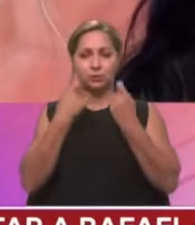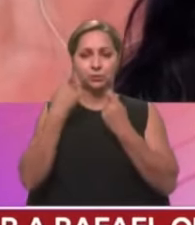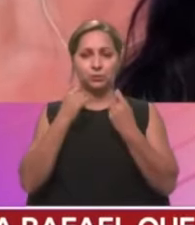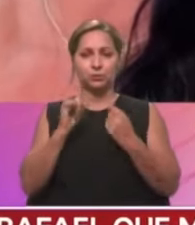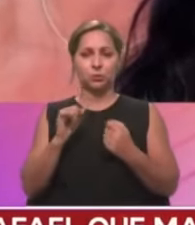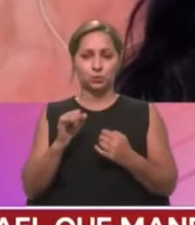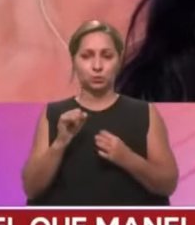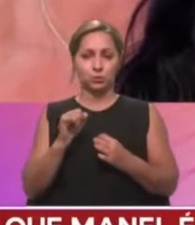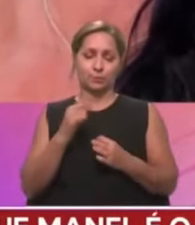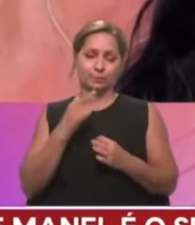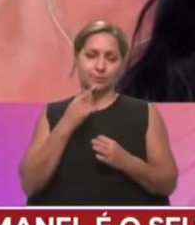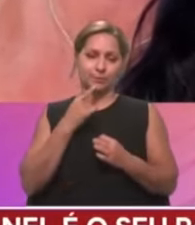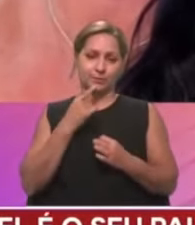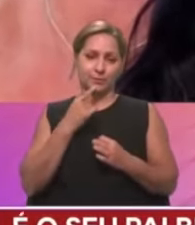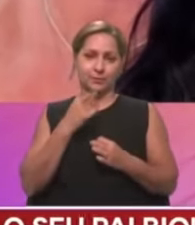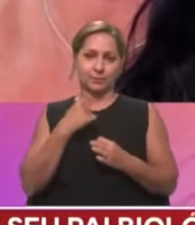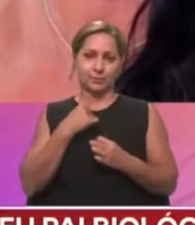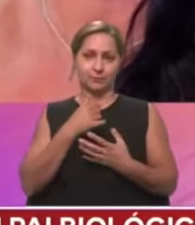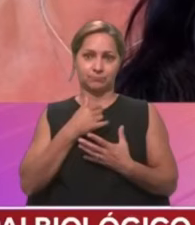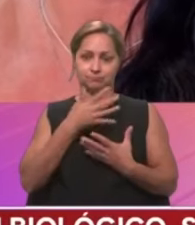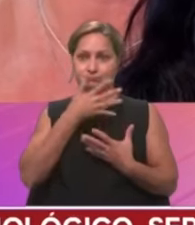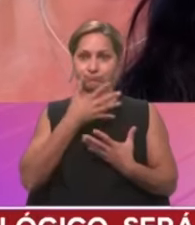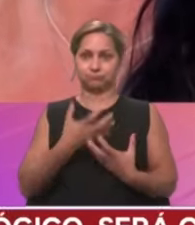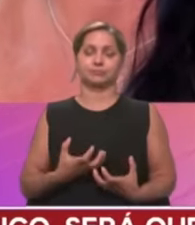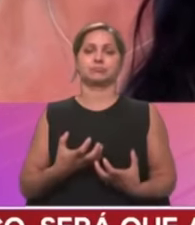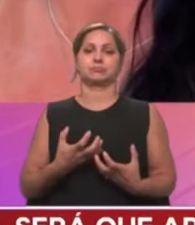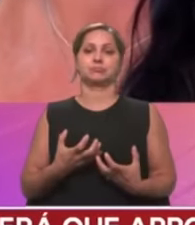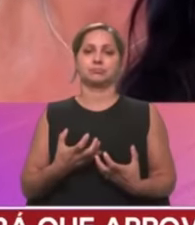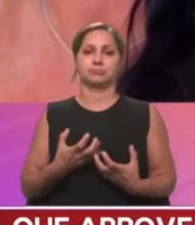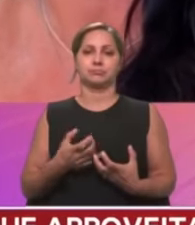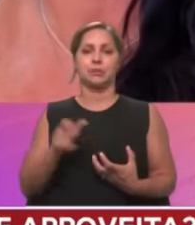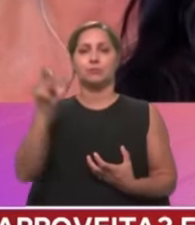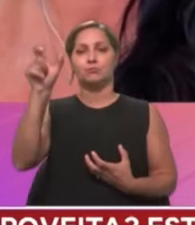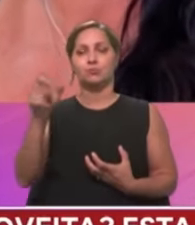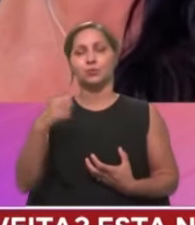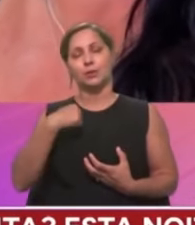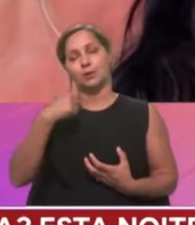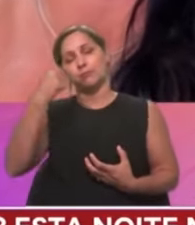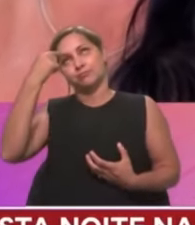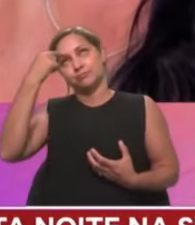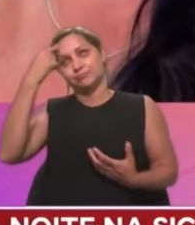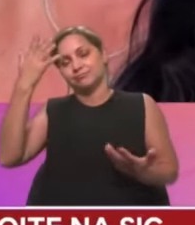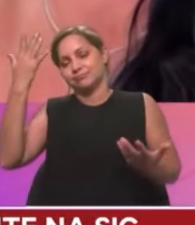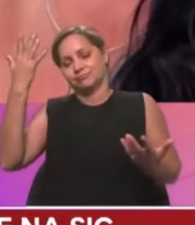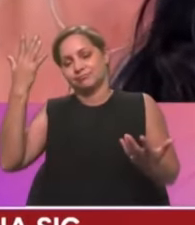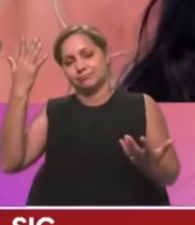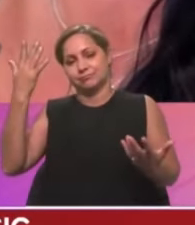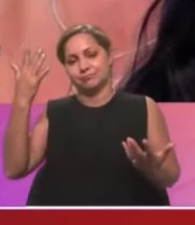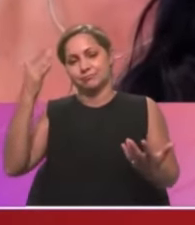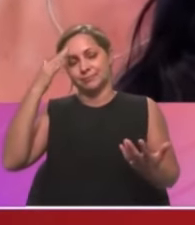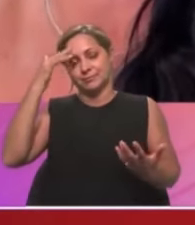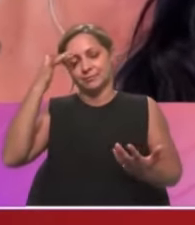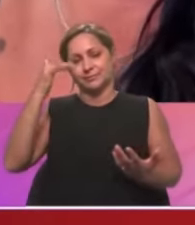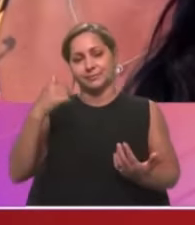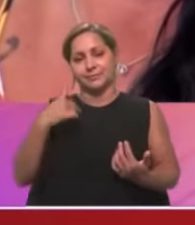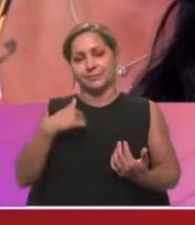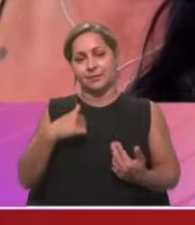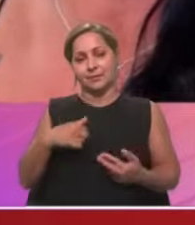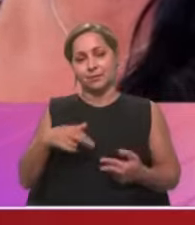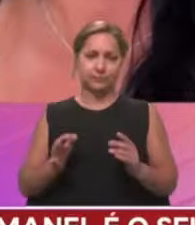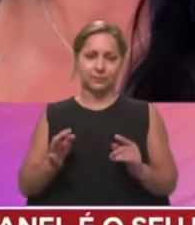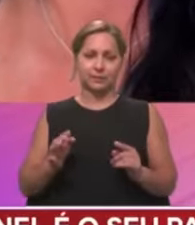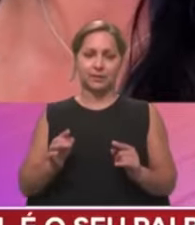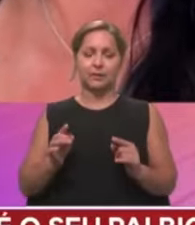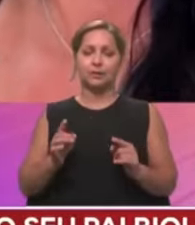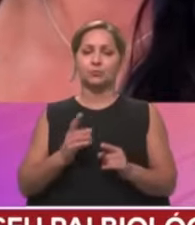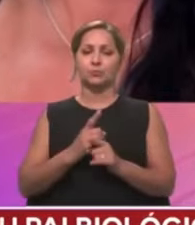me conhece percebeu que que não era de toda a pessoa que que eu idealizava que esperava não é